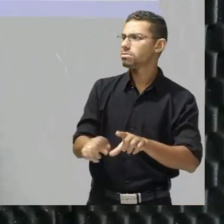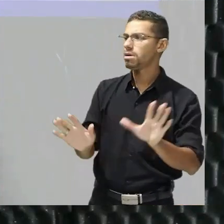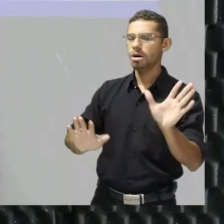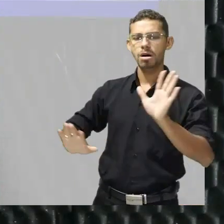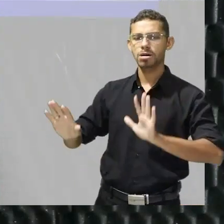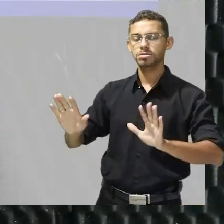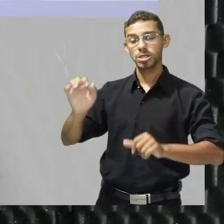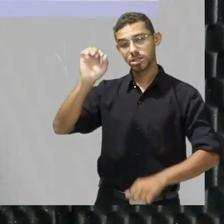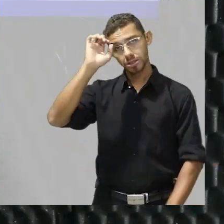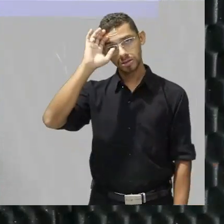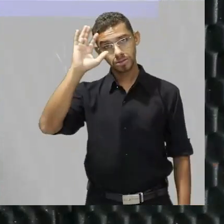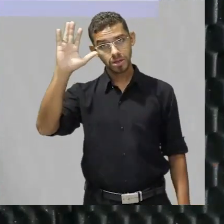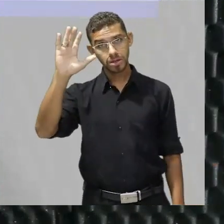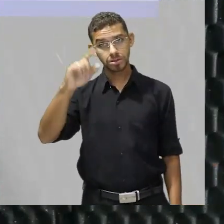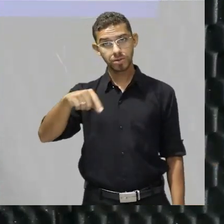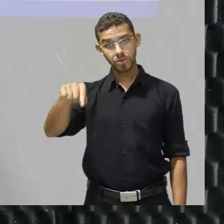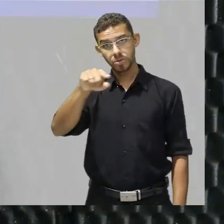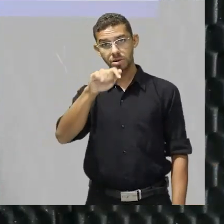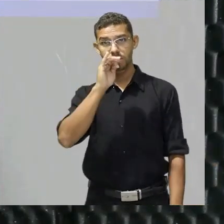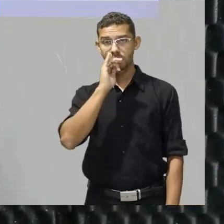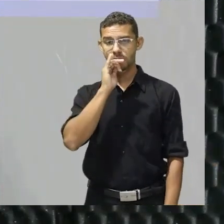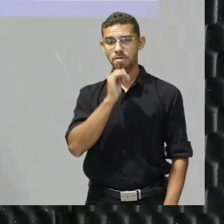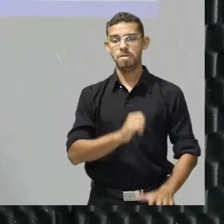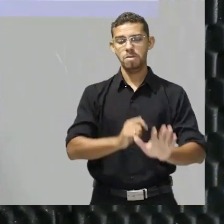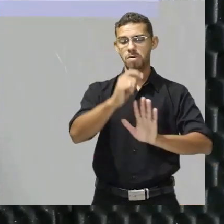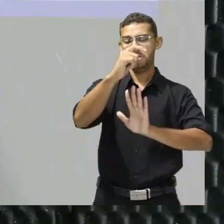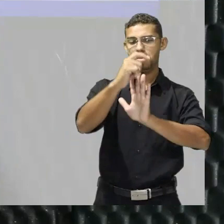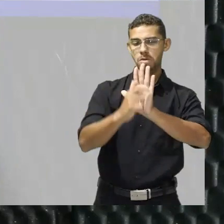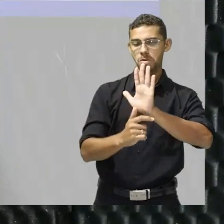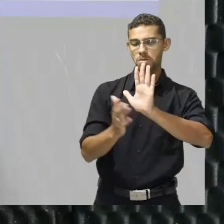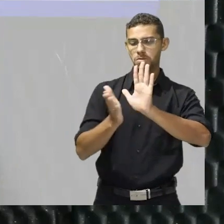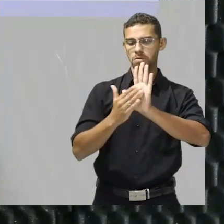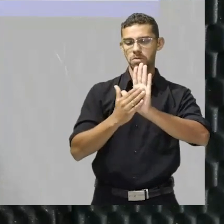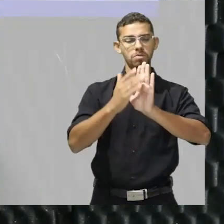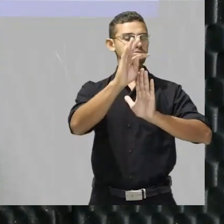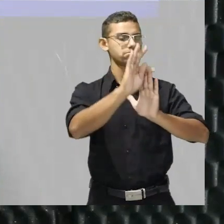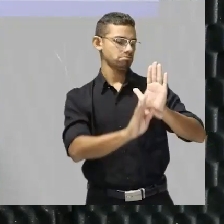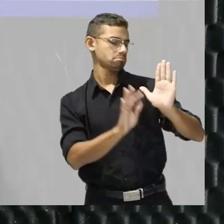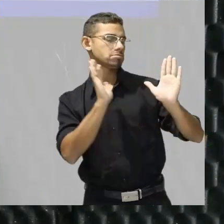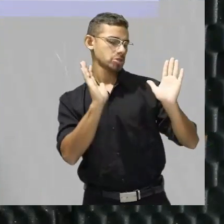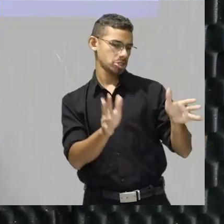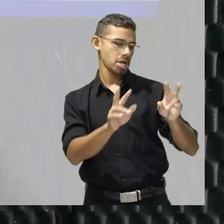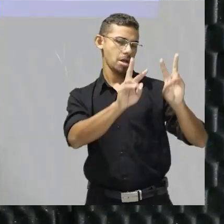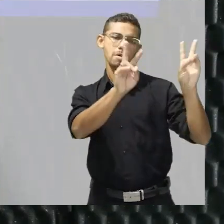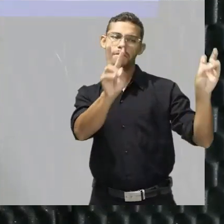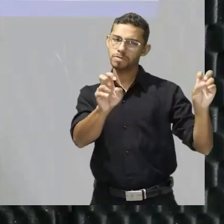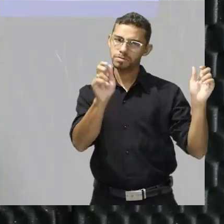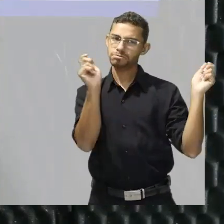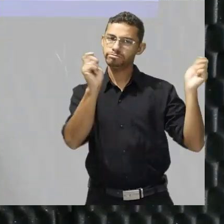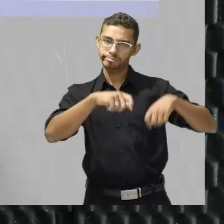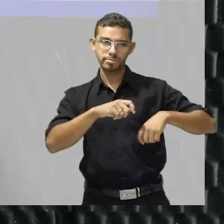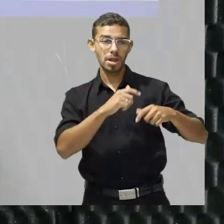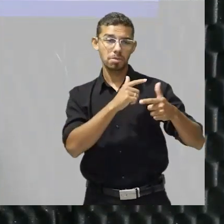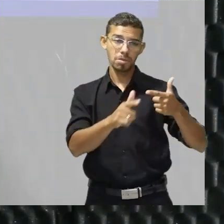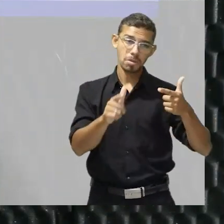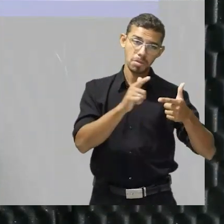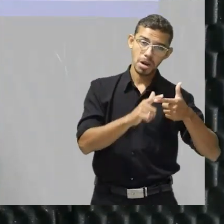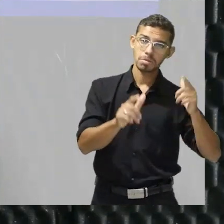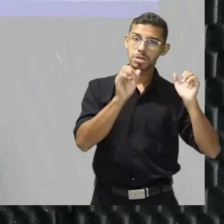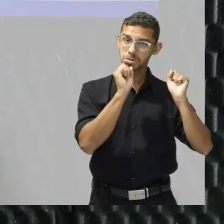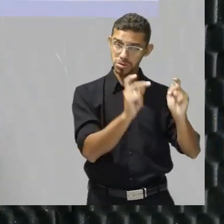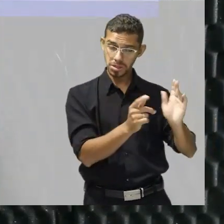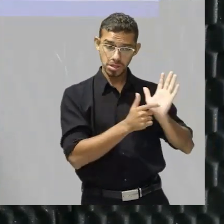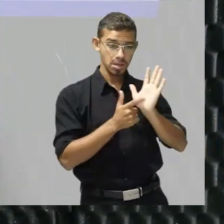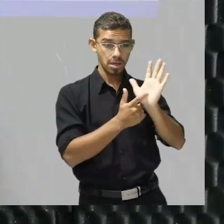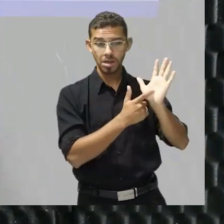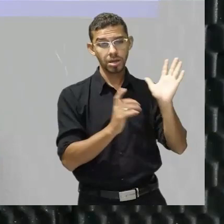Imaginem vocês eu dissertei durante toda a redação sobre aquele determinado tema aquele determinado problema que